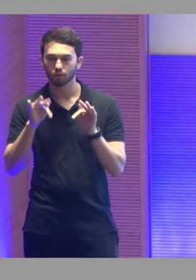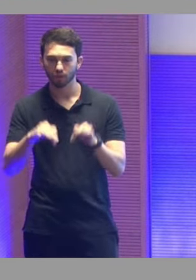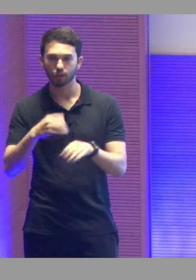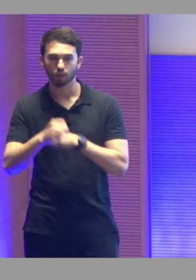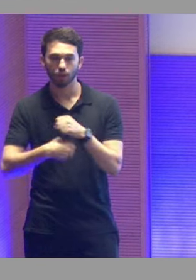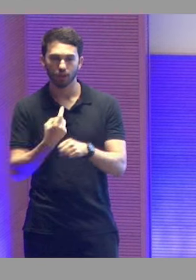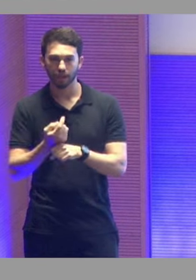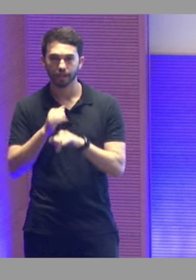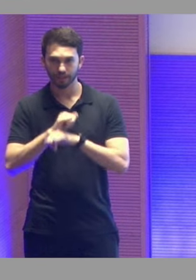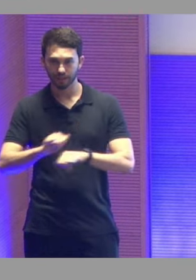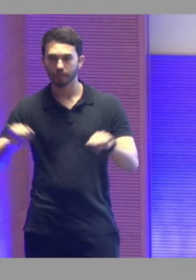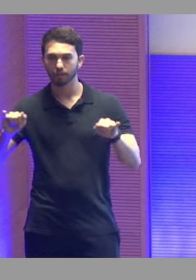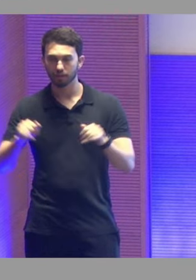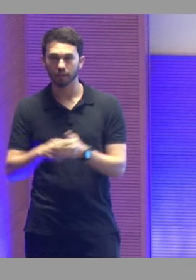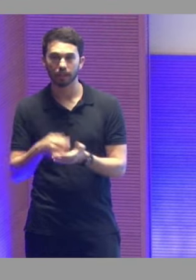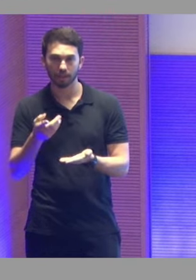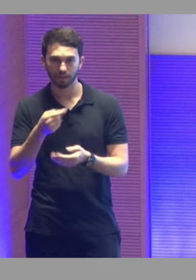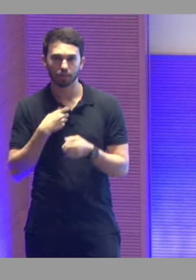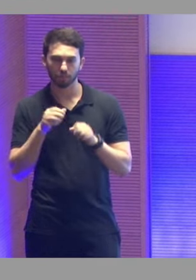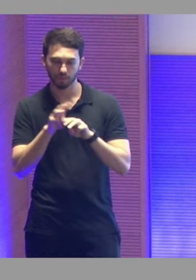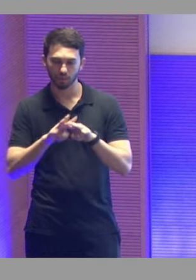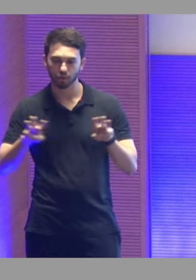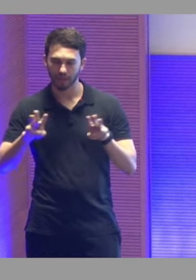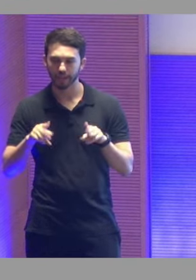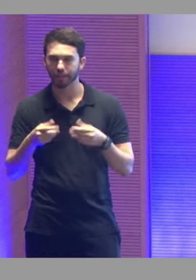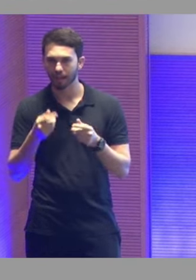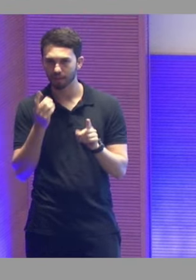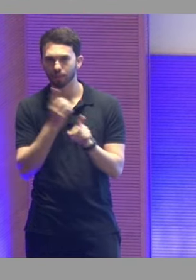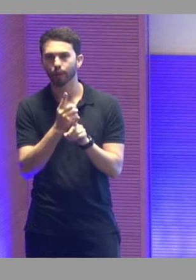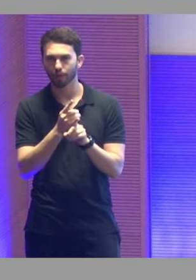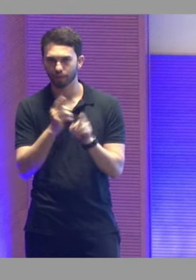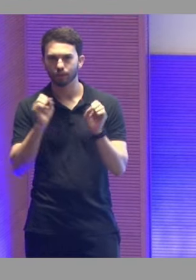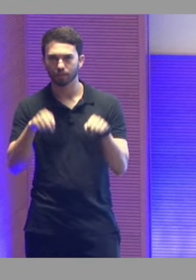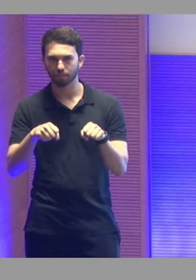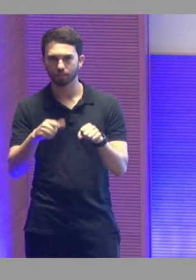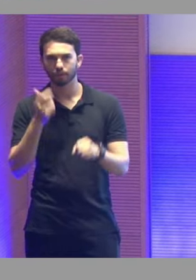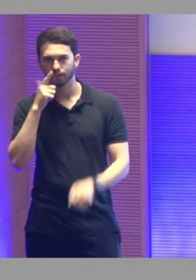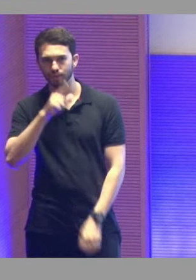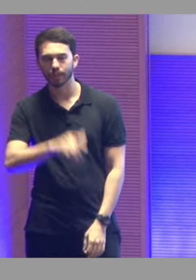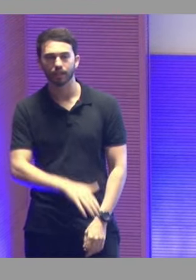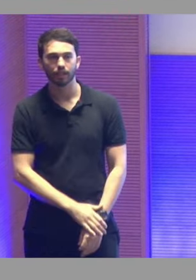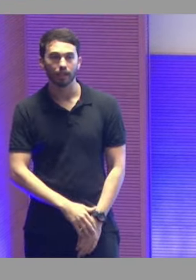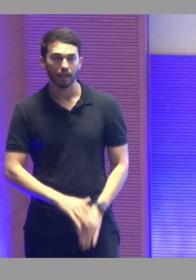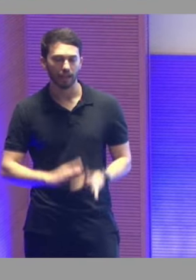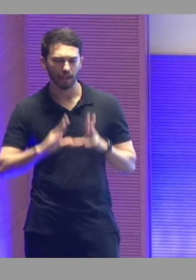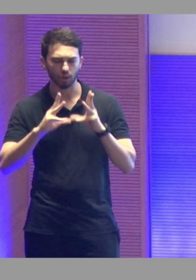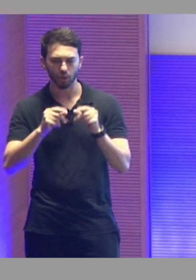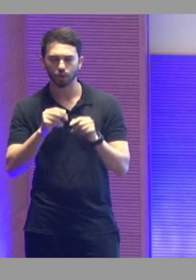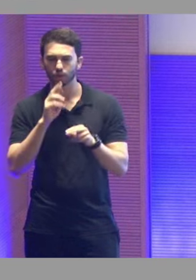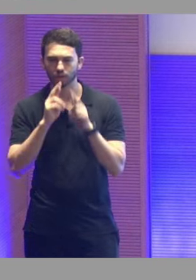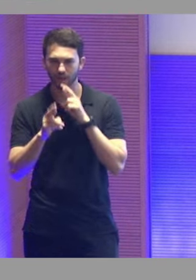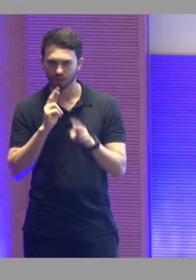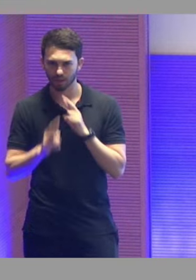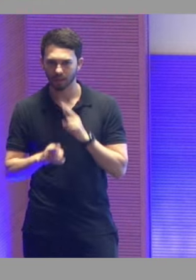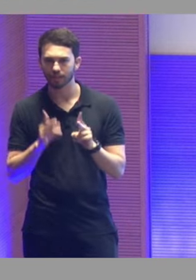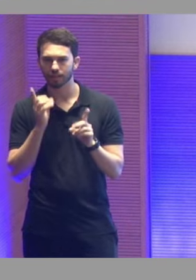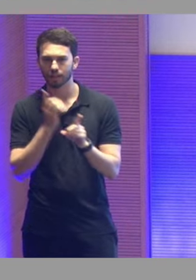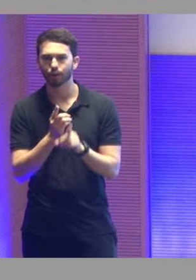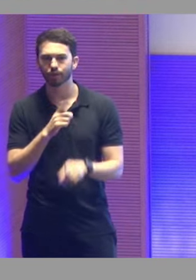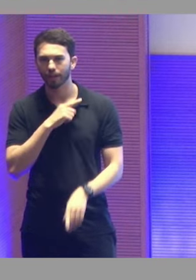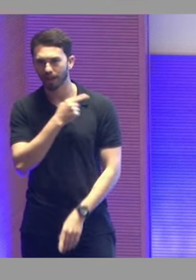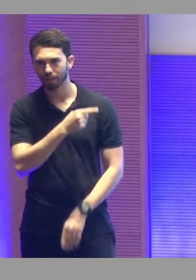ano então fica o convite para vocês acessarem no site do ghg o relatório eh anual que vai ter todos os resultados da sondagem